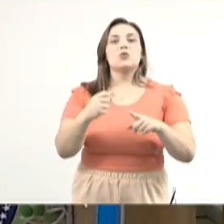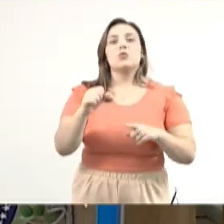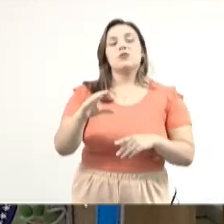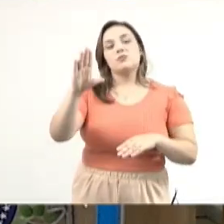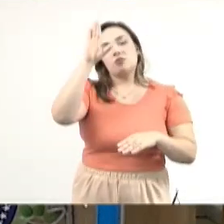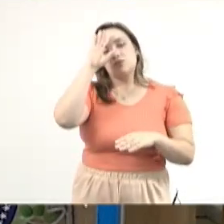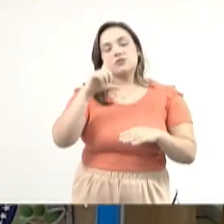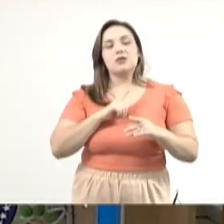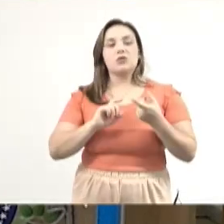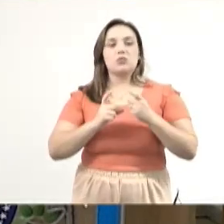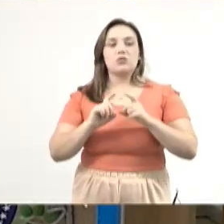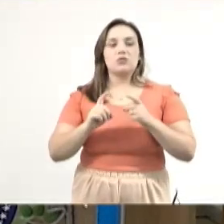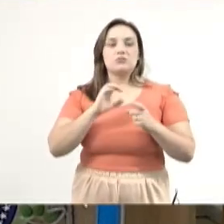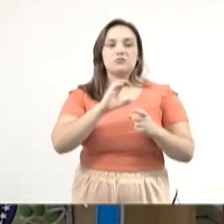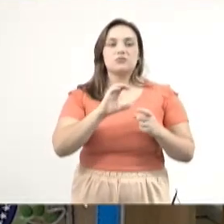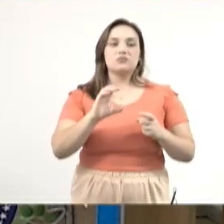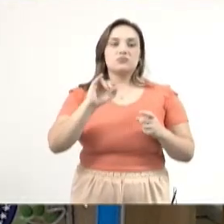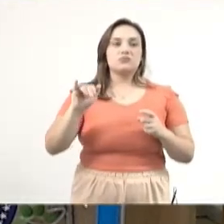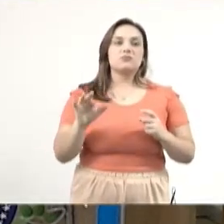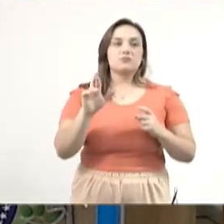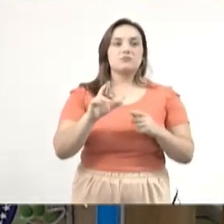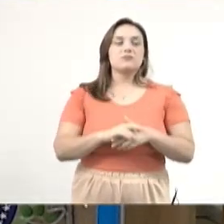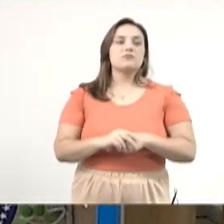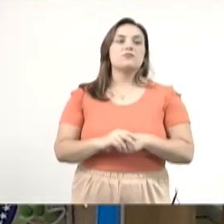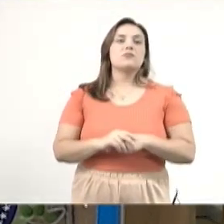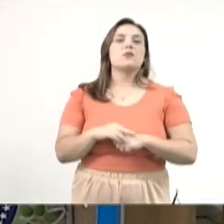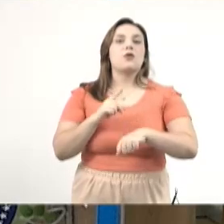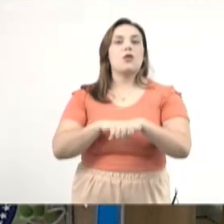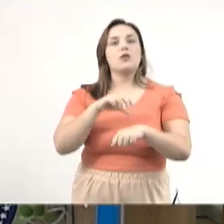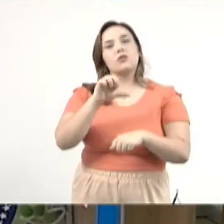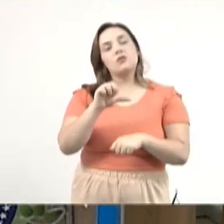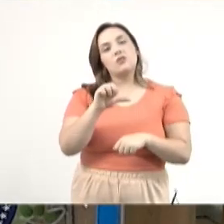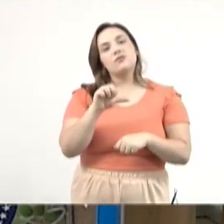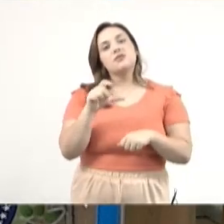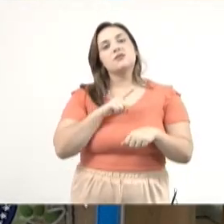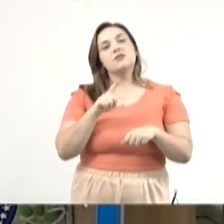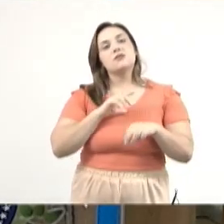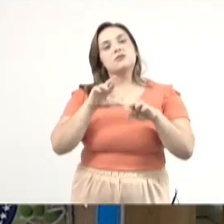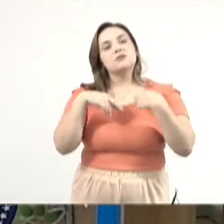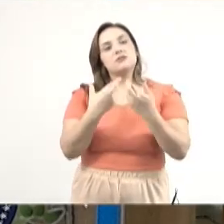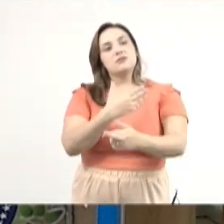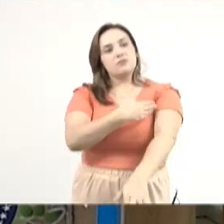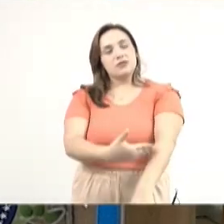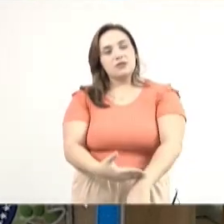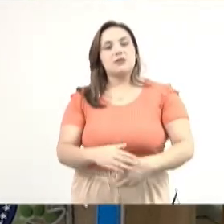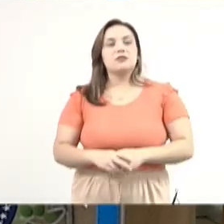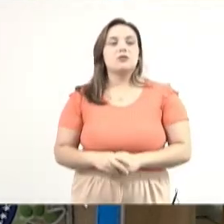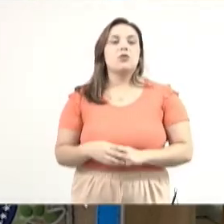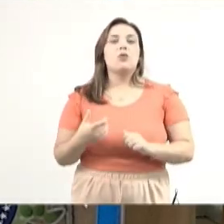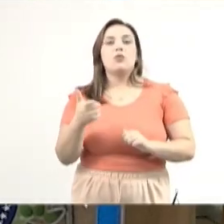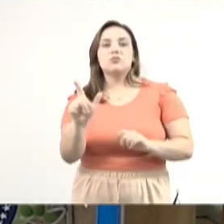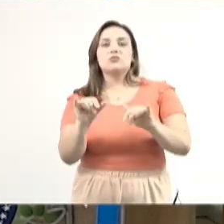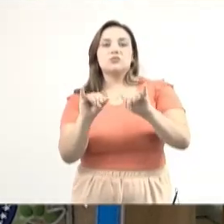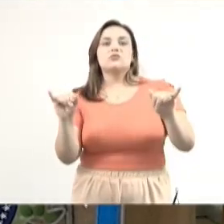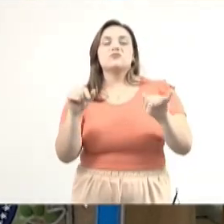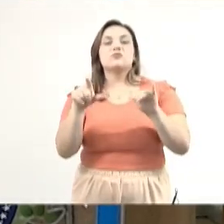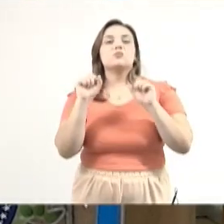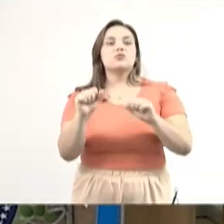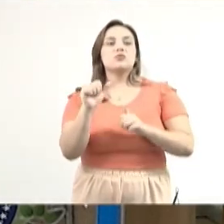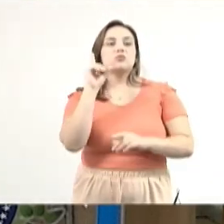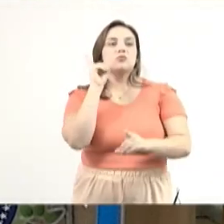manhã tem reunião da Comissão de Constituição, Justiça e Redação e às 9 horas a sessão plenária. Outras notícias também no nosso site,